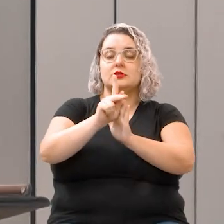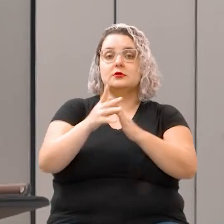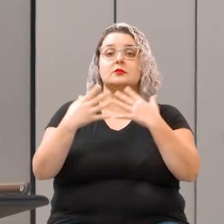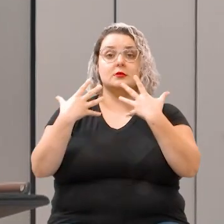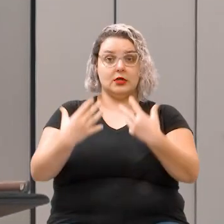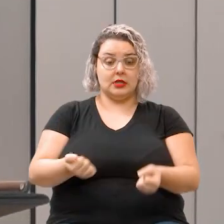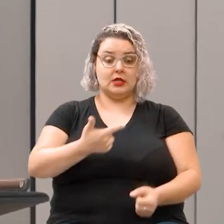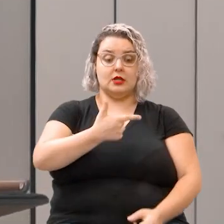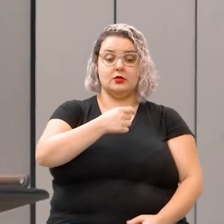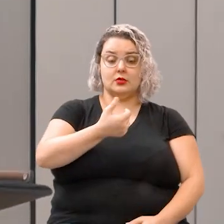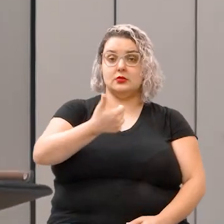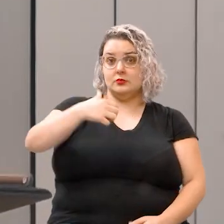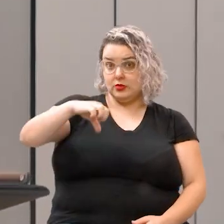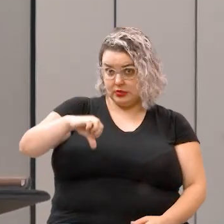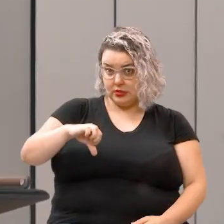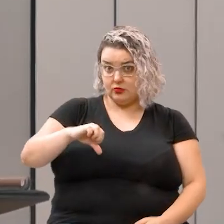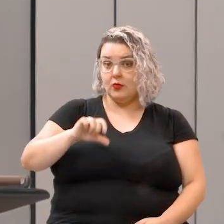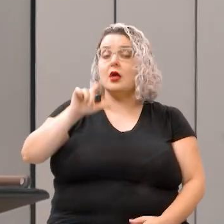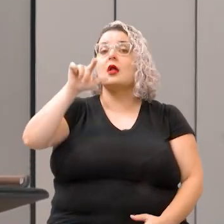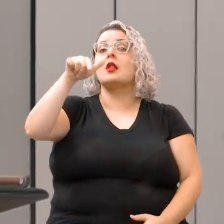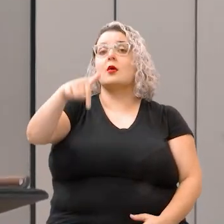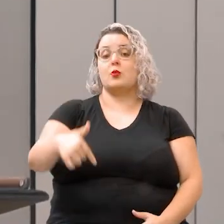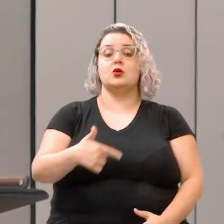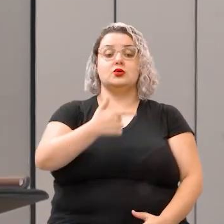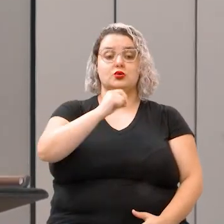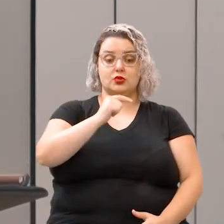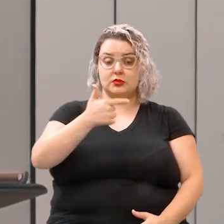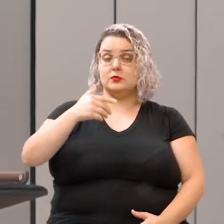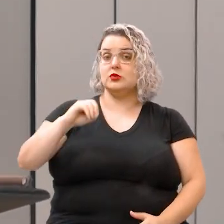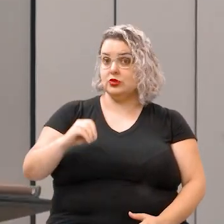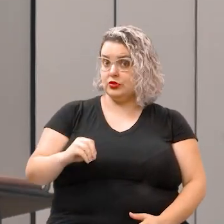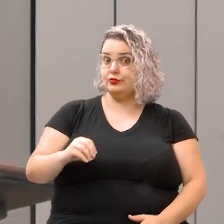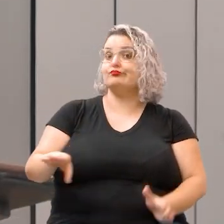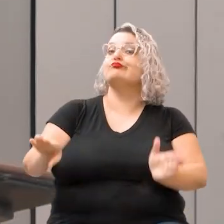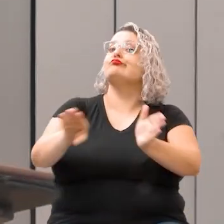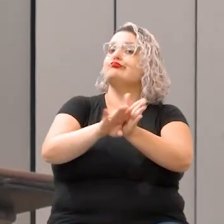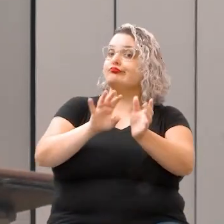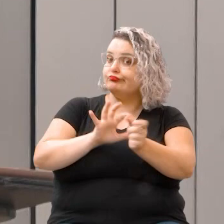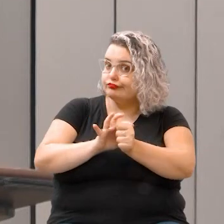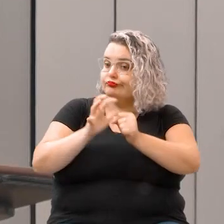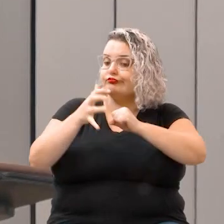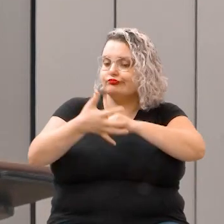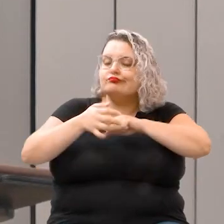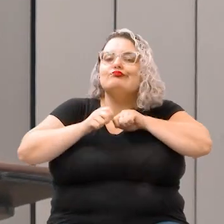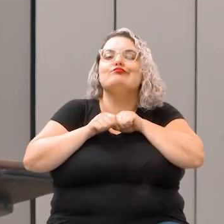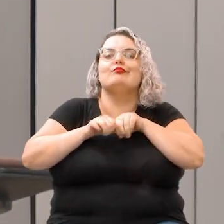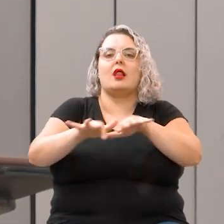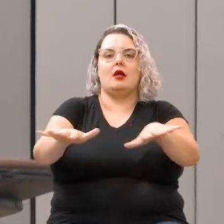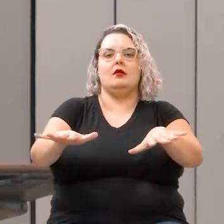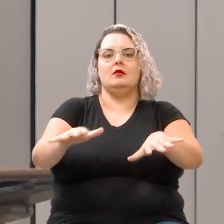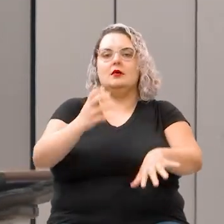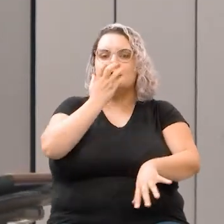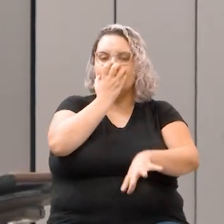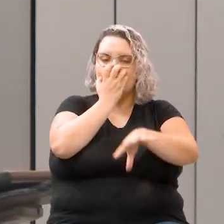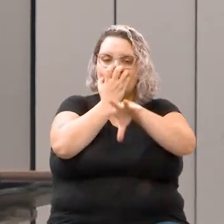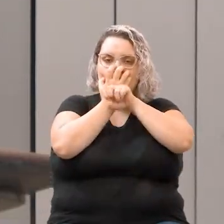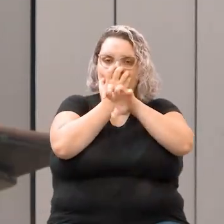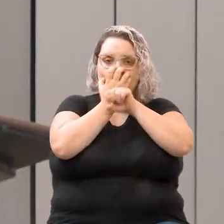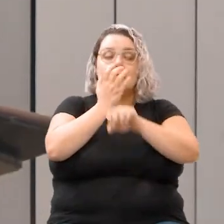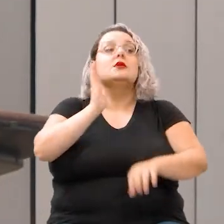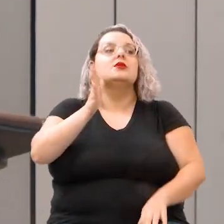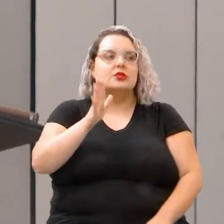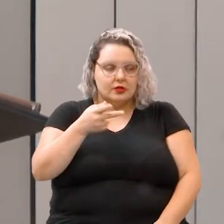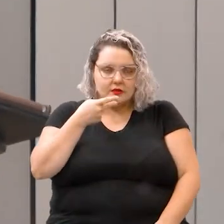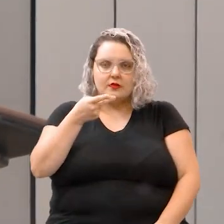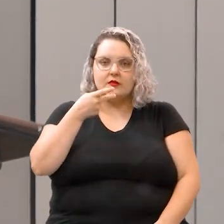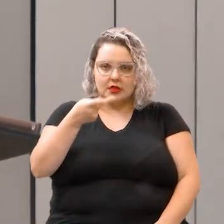sancionado em 2019 e logo em 2020 nós tivemos aí a pandemia, muitos pacientes entubados, e daqui a pouquinho o senhor vai falar ou